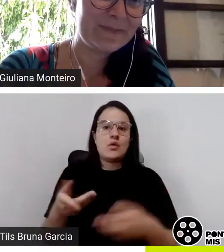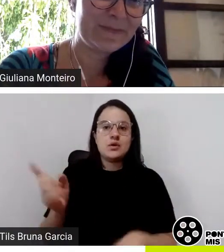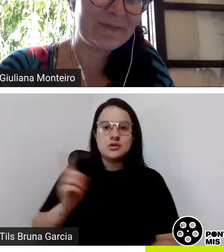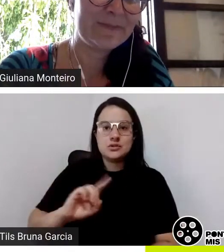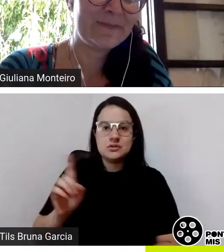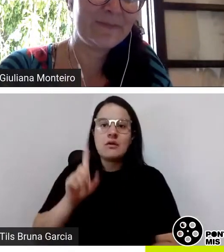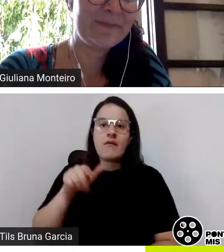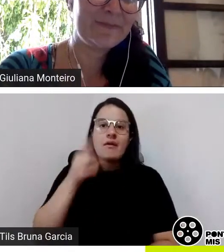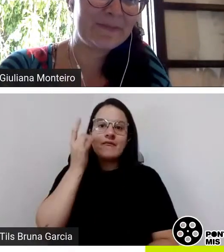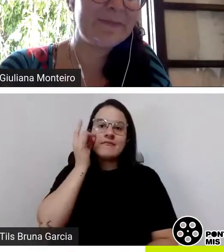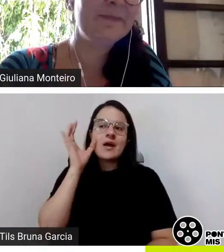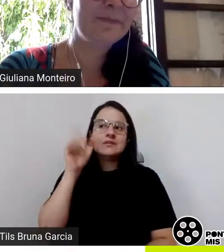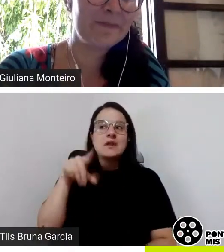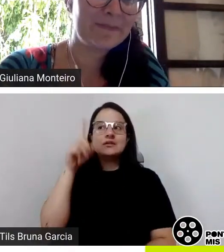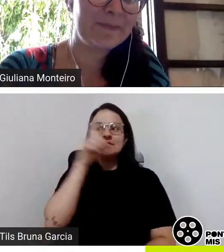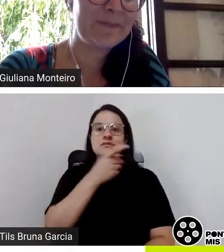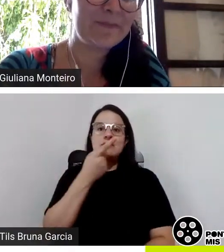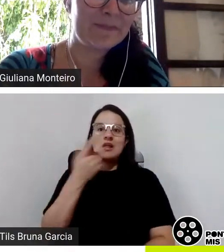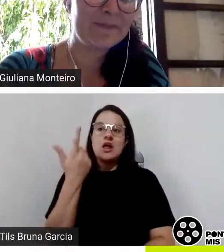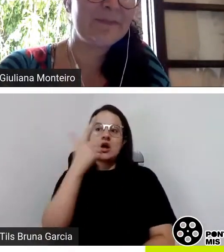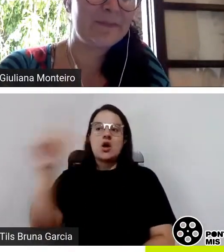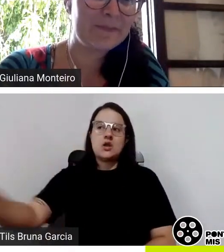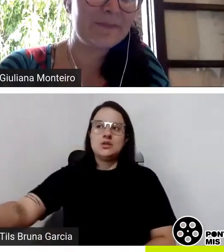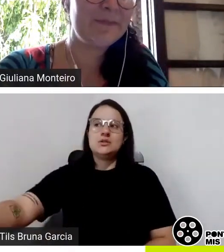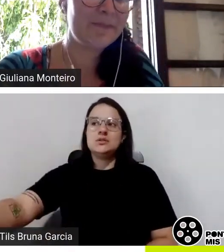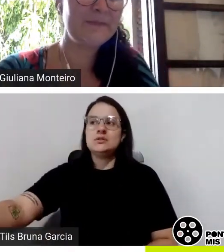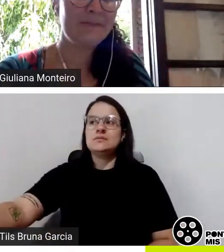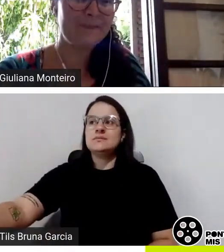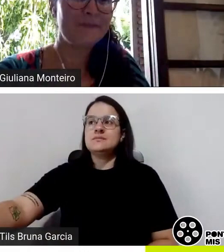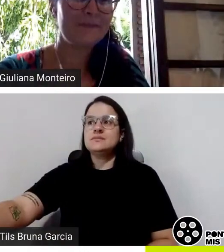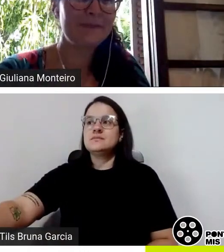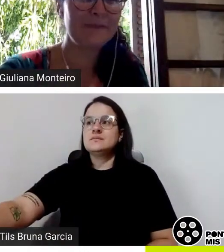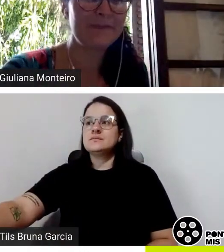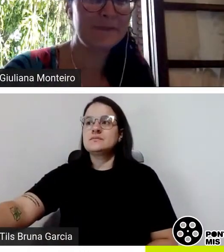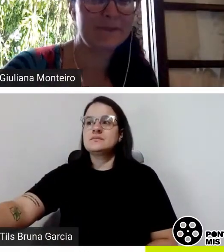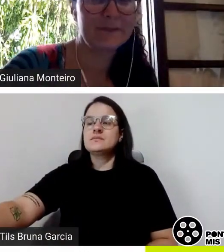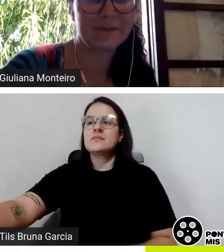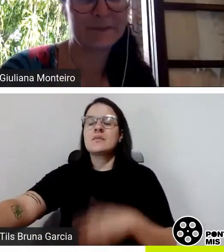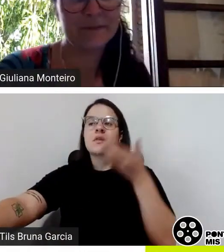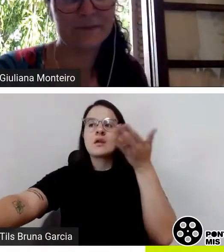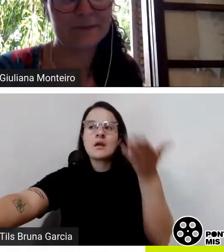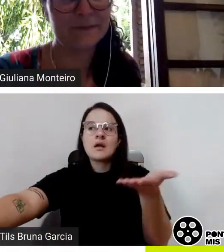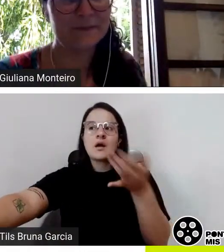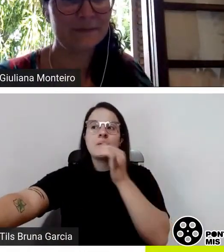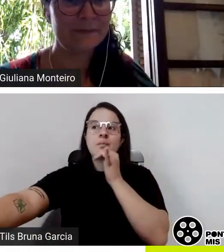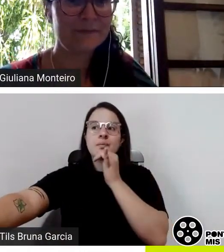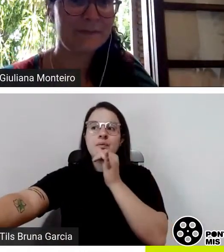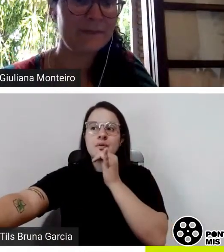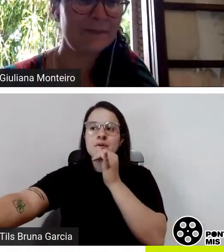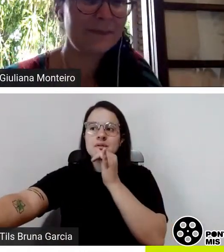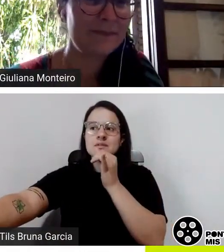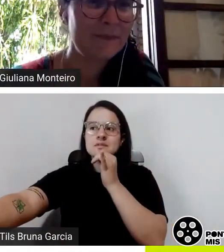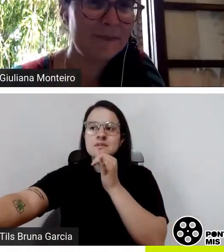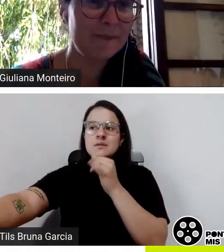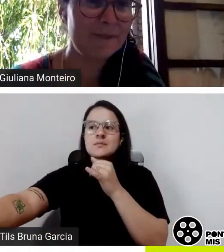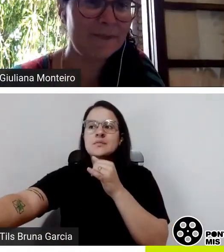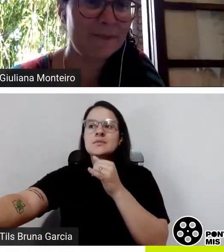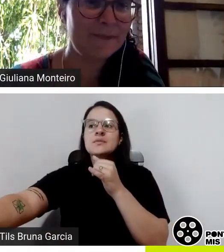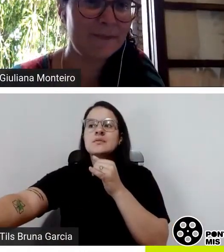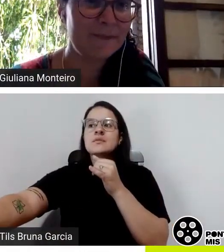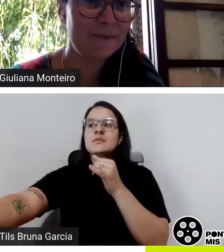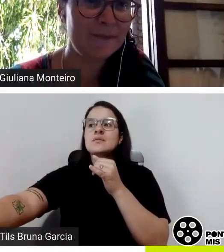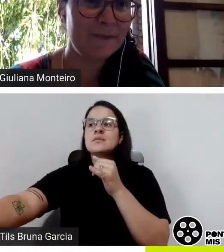fácil. Difícil é ser visto, porque todo mundo faz filme o dia inteiro. É difícil é tu conseguir te diferenciar e fazer alguma